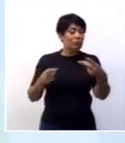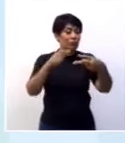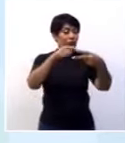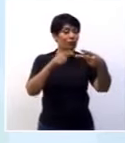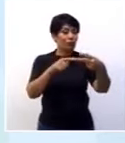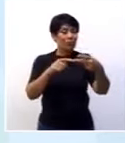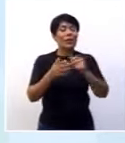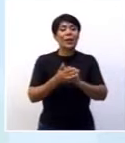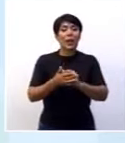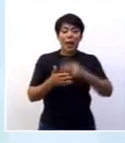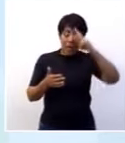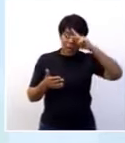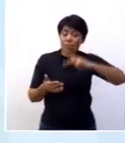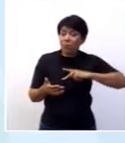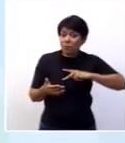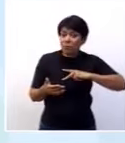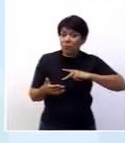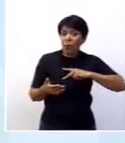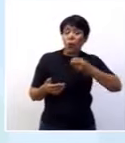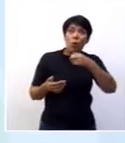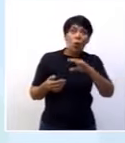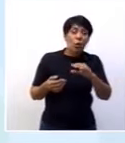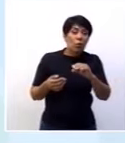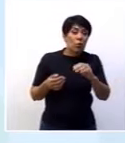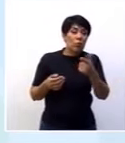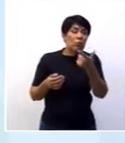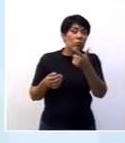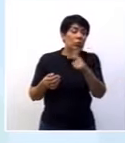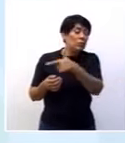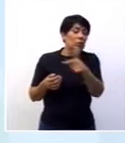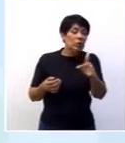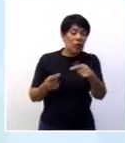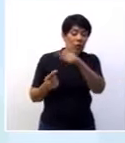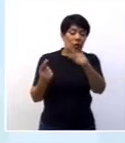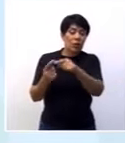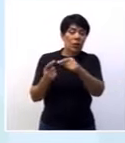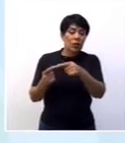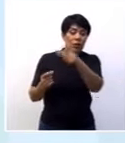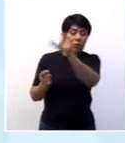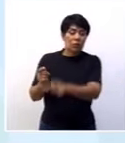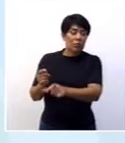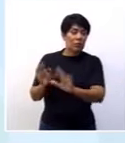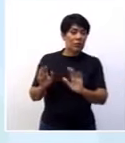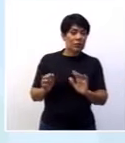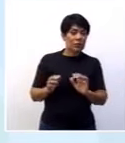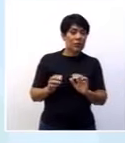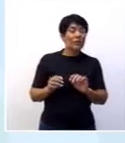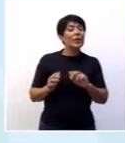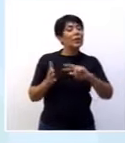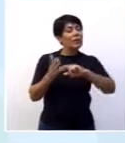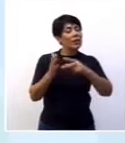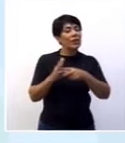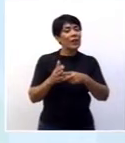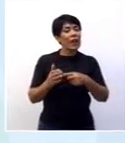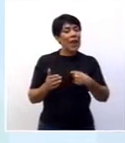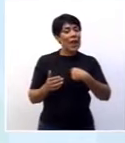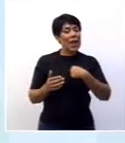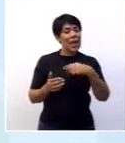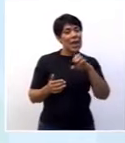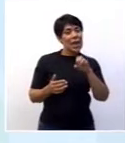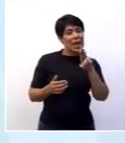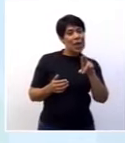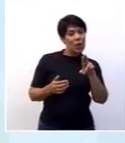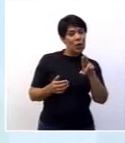É pessoal? É impessoal? Né? Esse é o eu lírico que eu vou buscar.